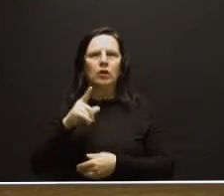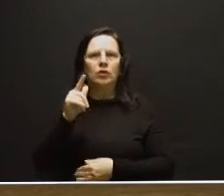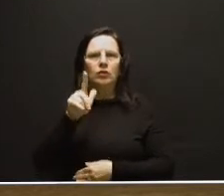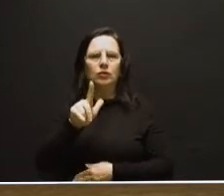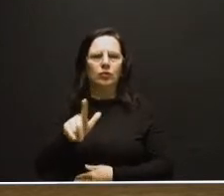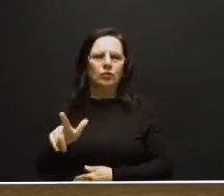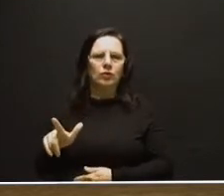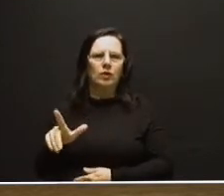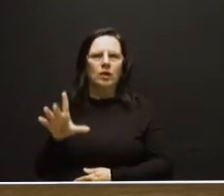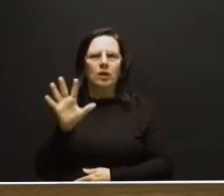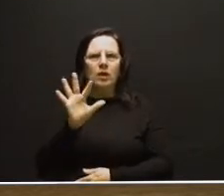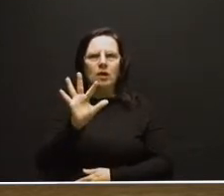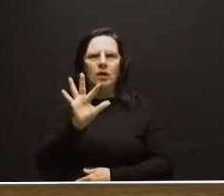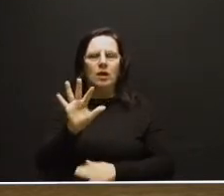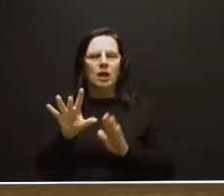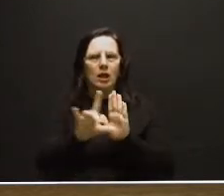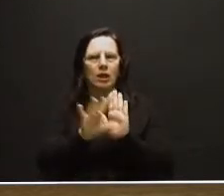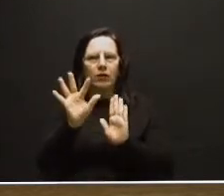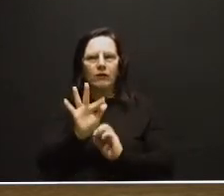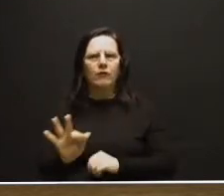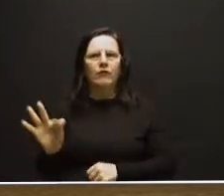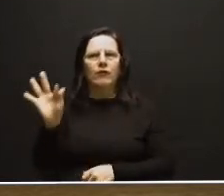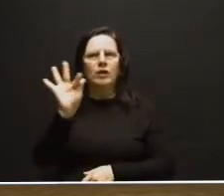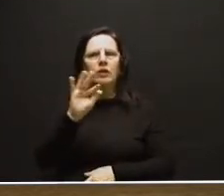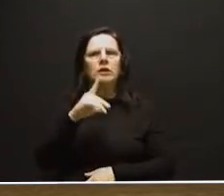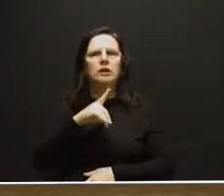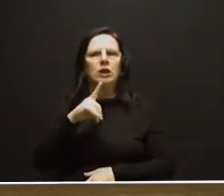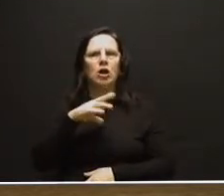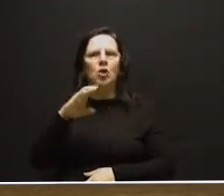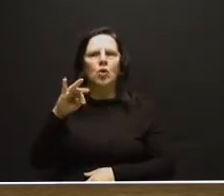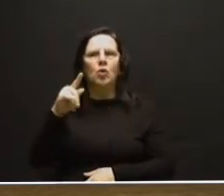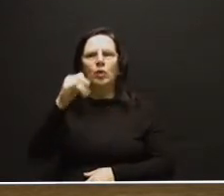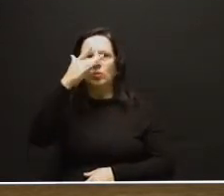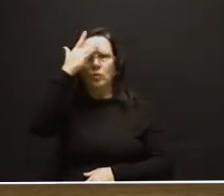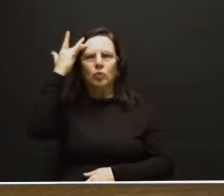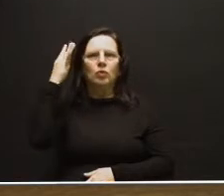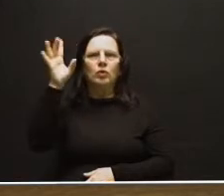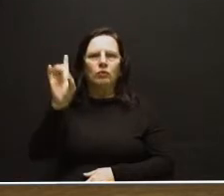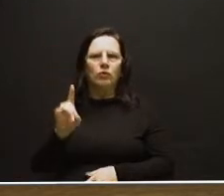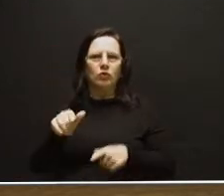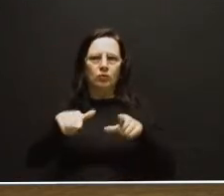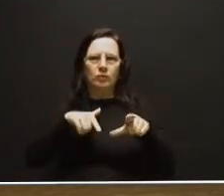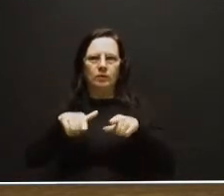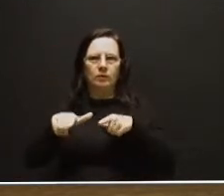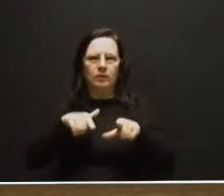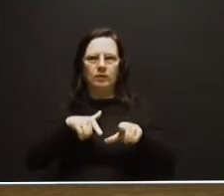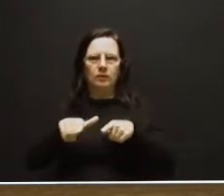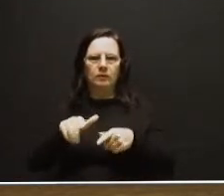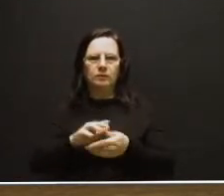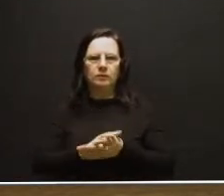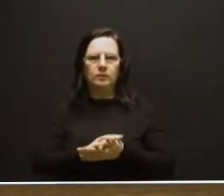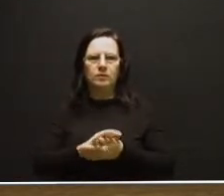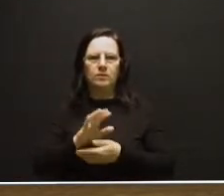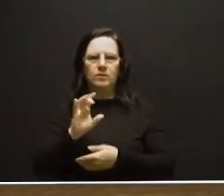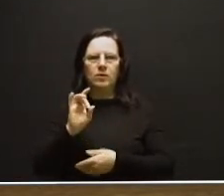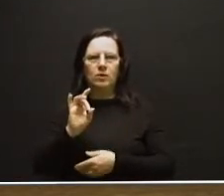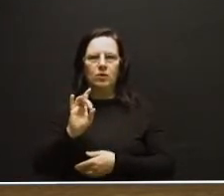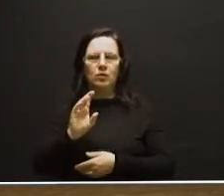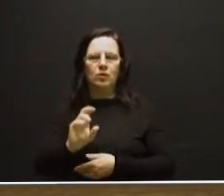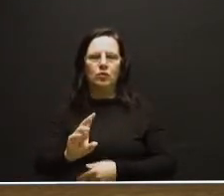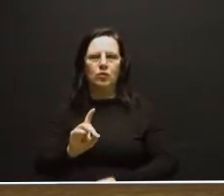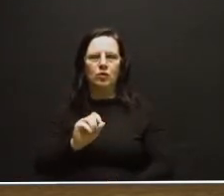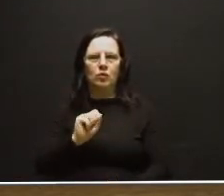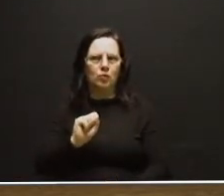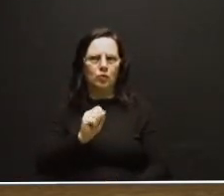reiterar existe a lei federal que garante cota para a pessoa com deficiência só no poder público que tem uma